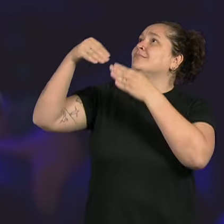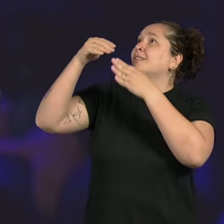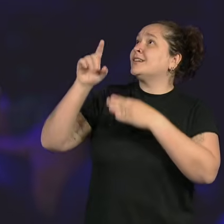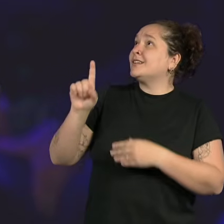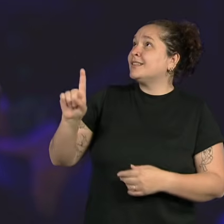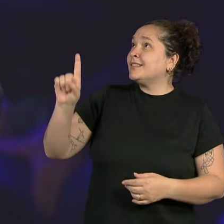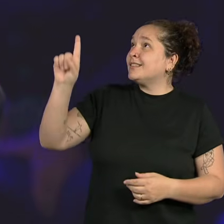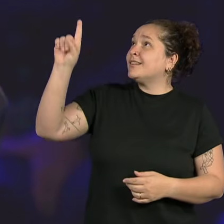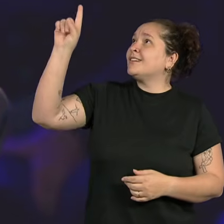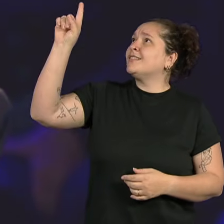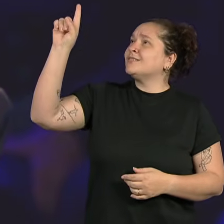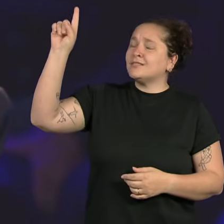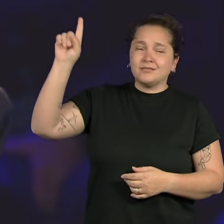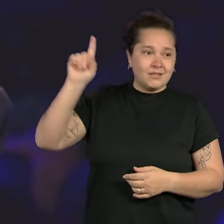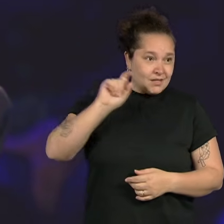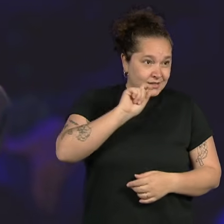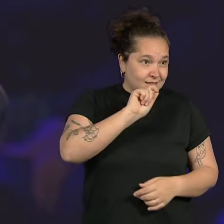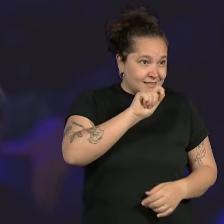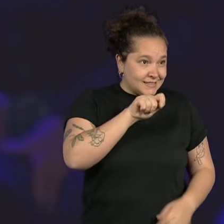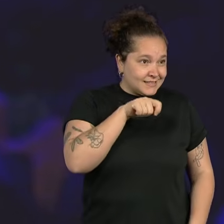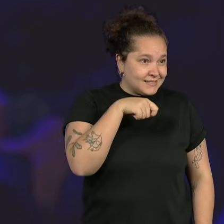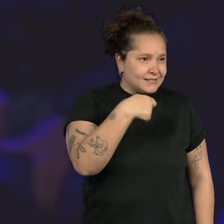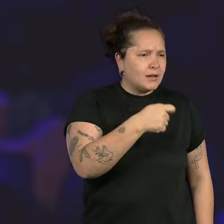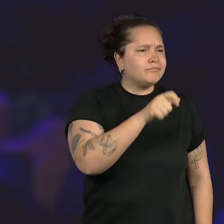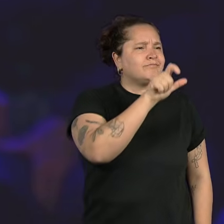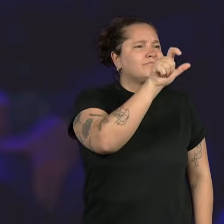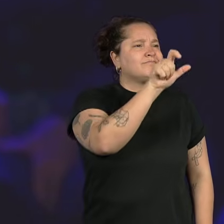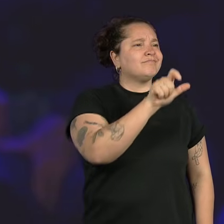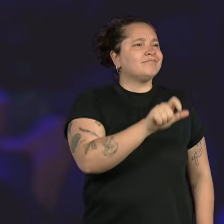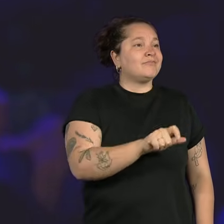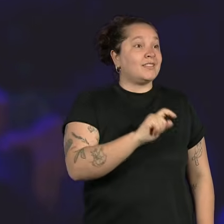for music, do ya?